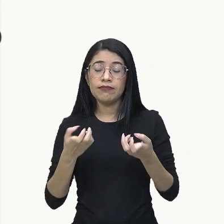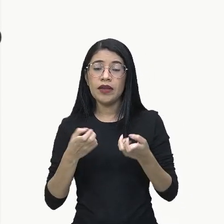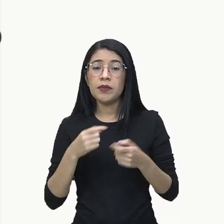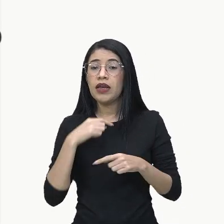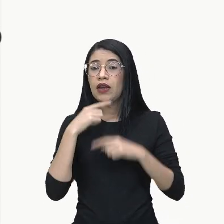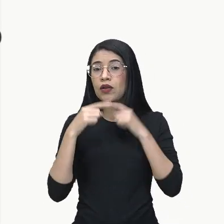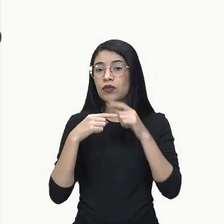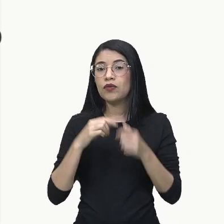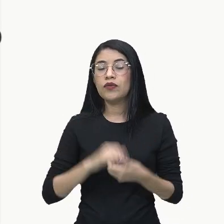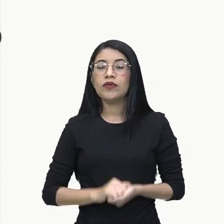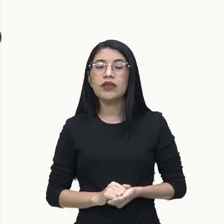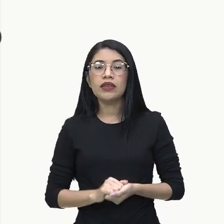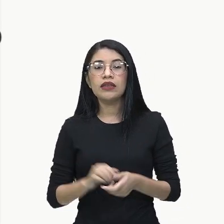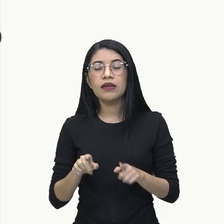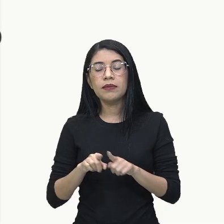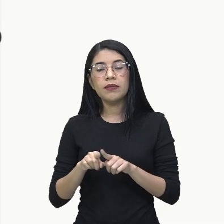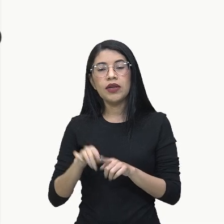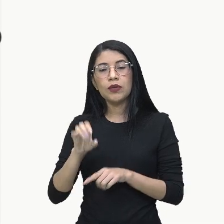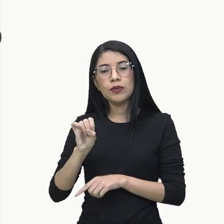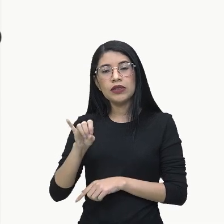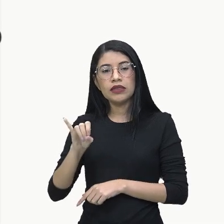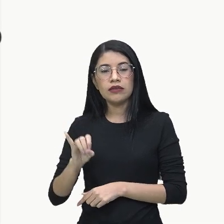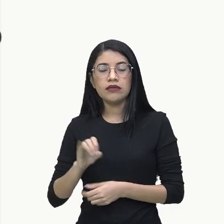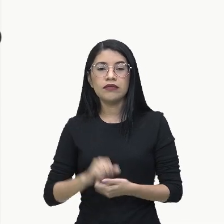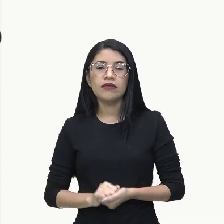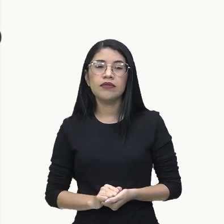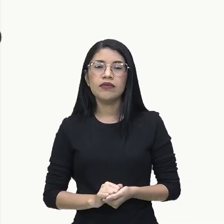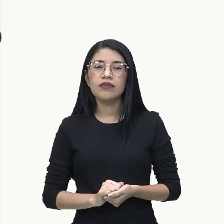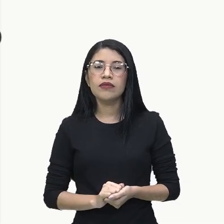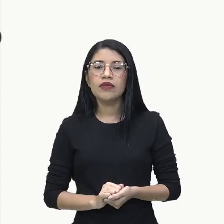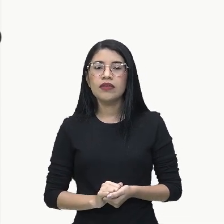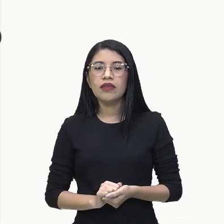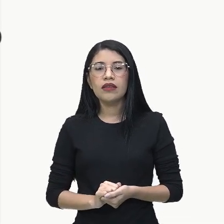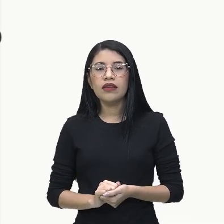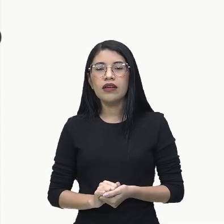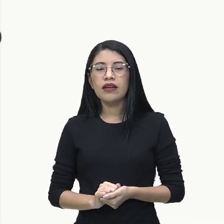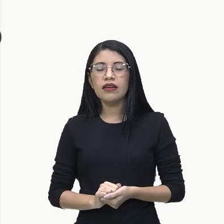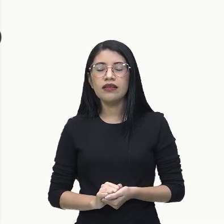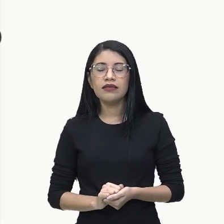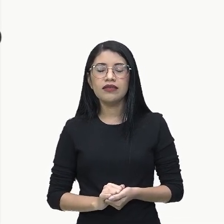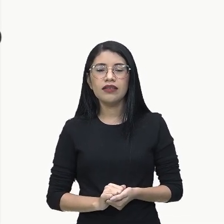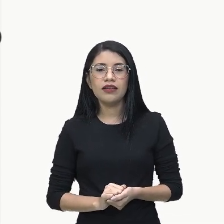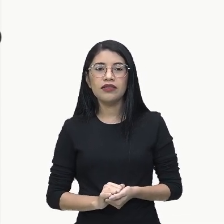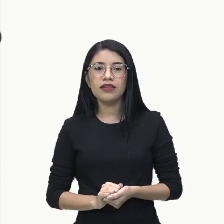o talvez e o si. Não deixarei de mim nenhum canto radioso. Ele se